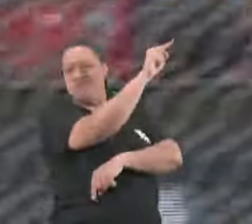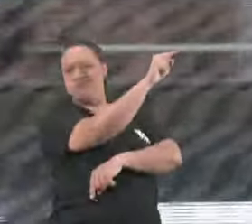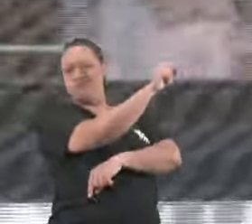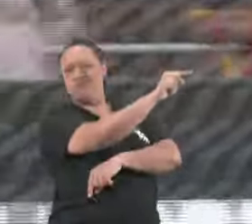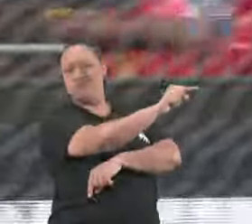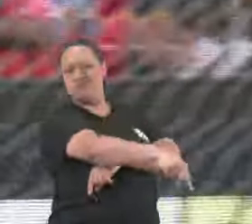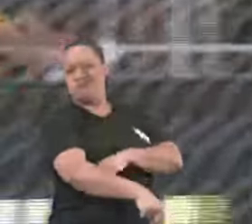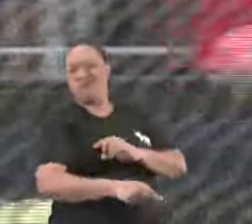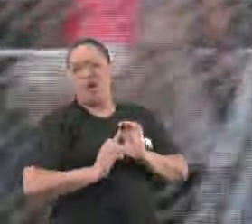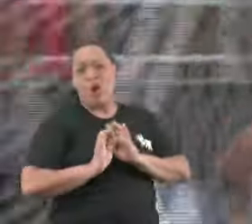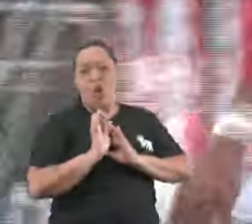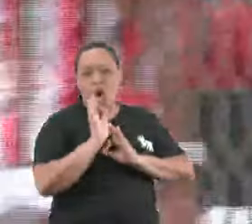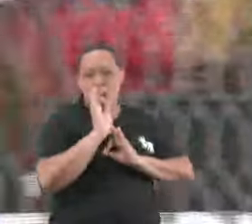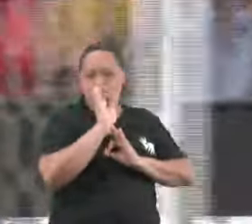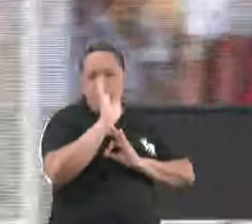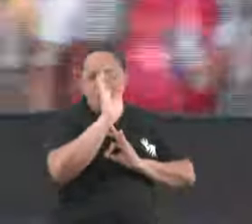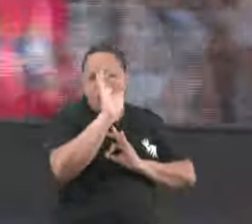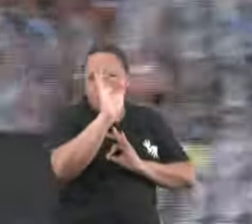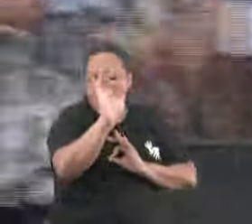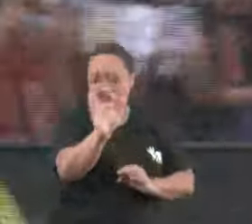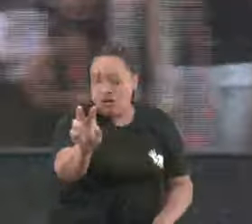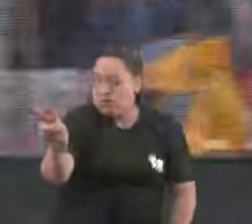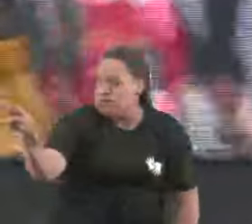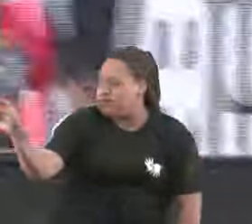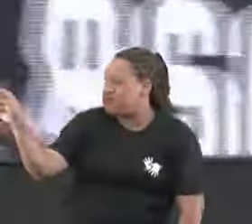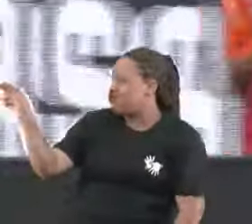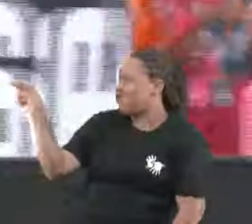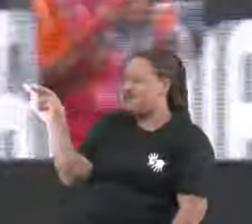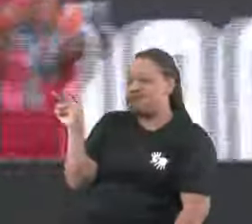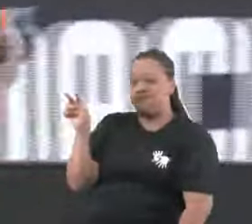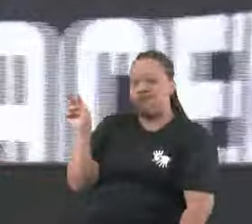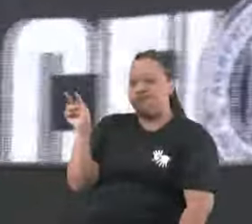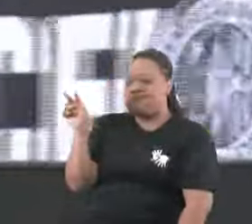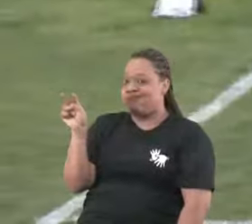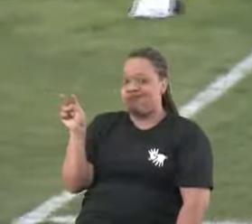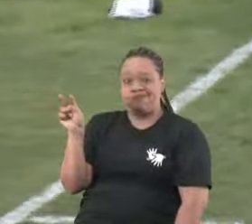O Anselmo olha para ele, diz ali, não era assim,